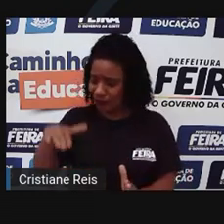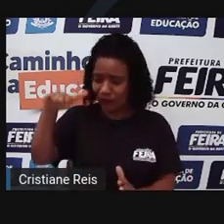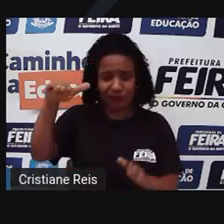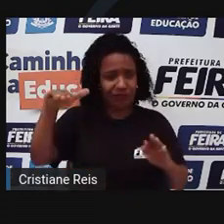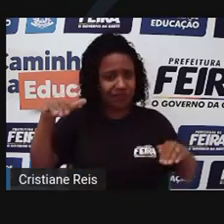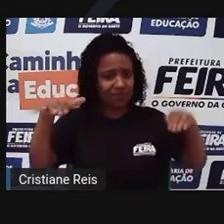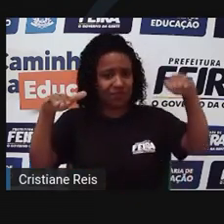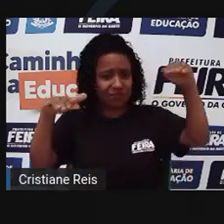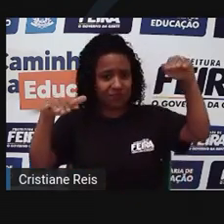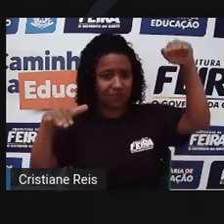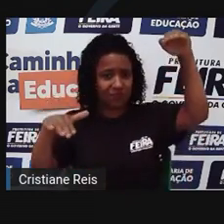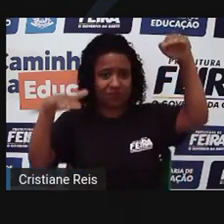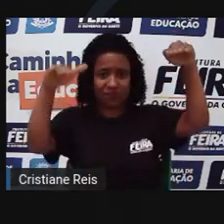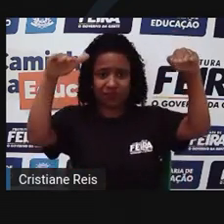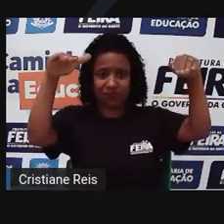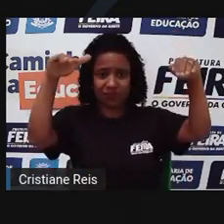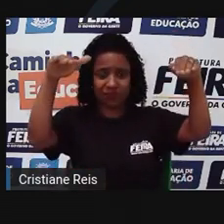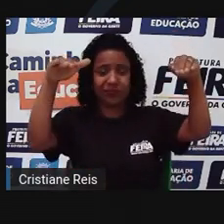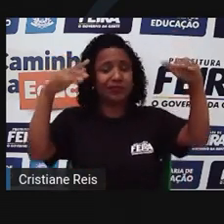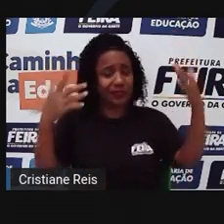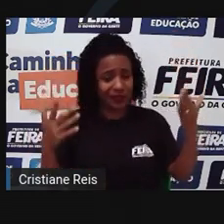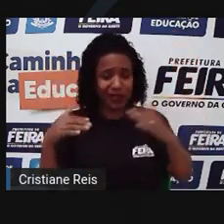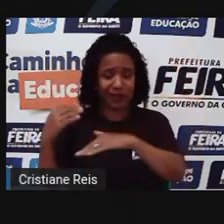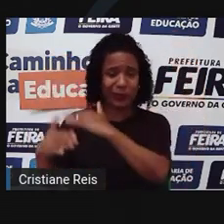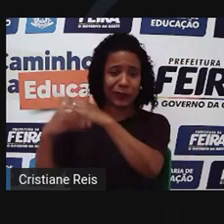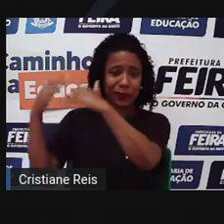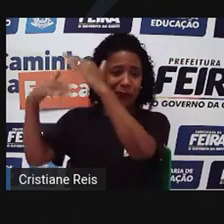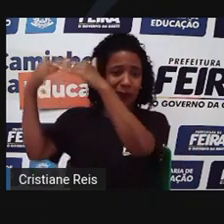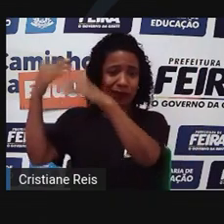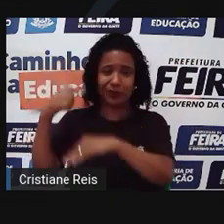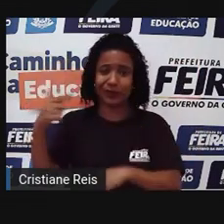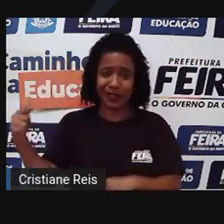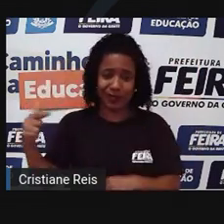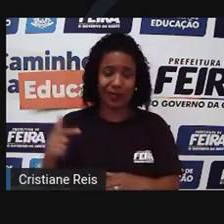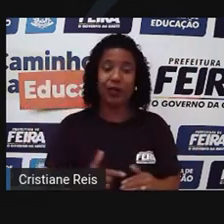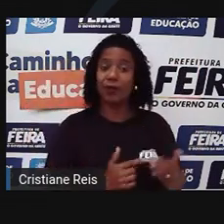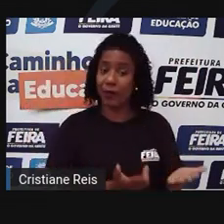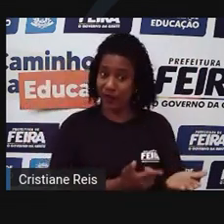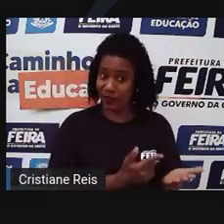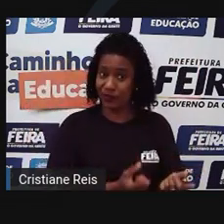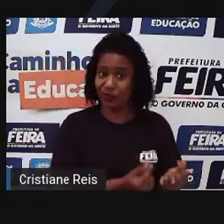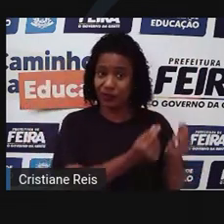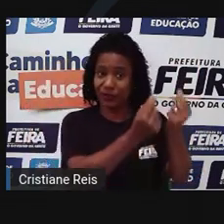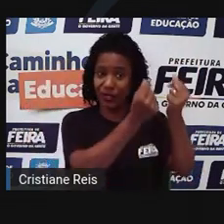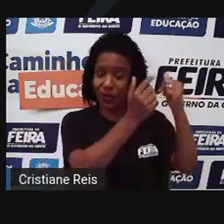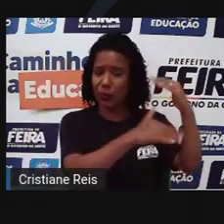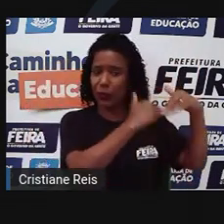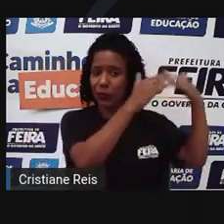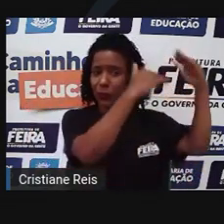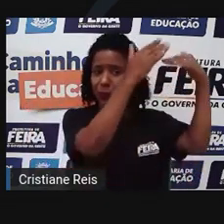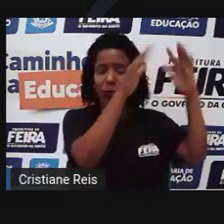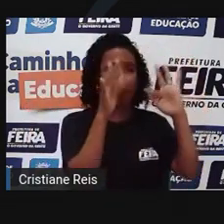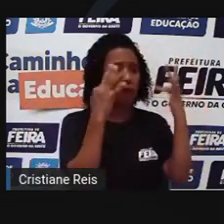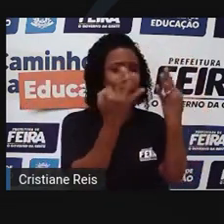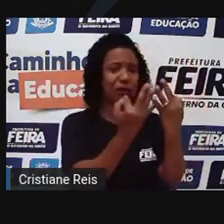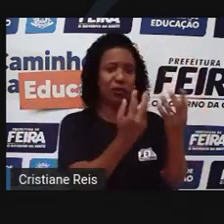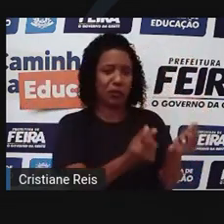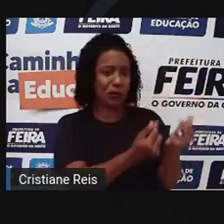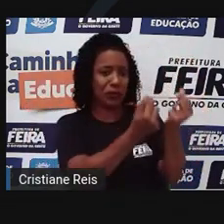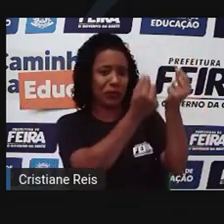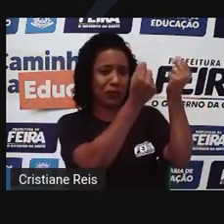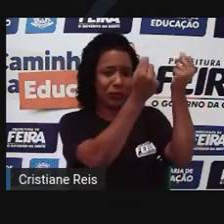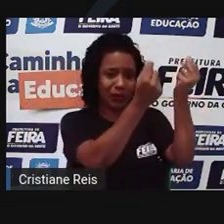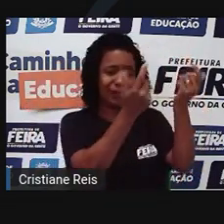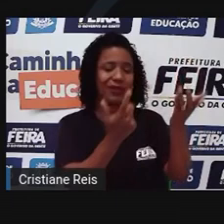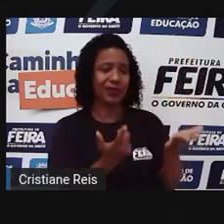tempo. Por quê? Porque os mais ricos, por exemplo, estudam em escolas privadas com outros filhos de mais ricos, formam redes